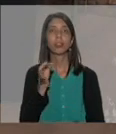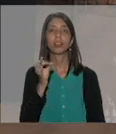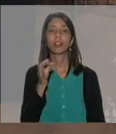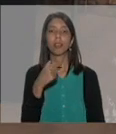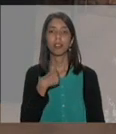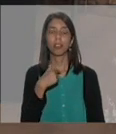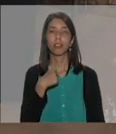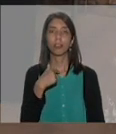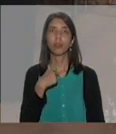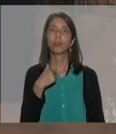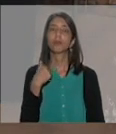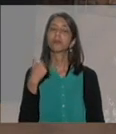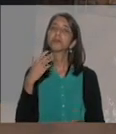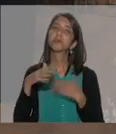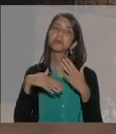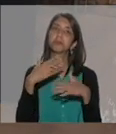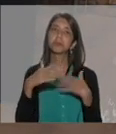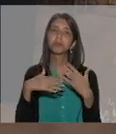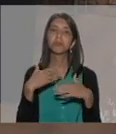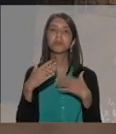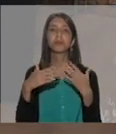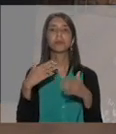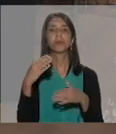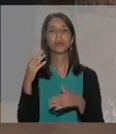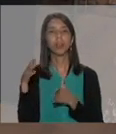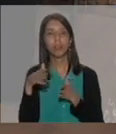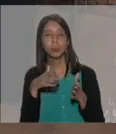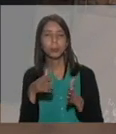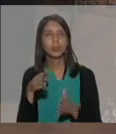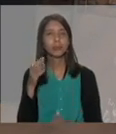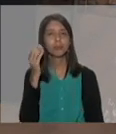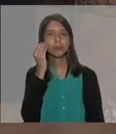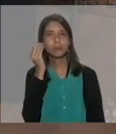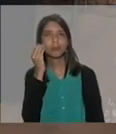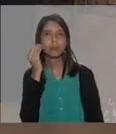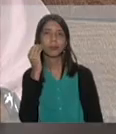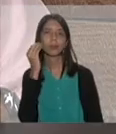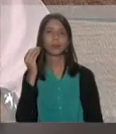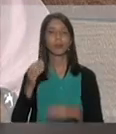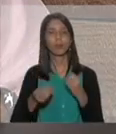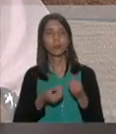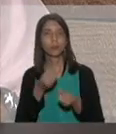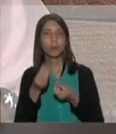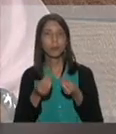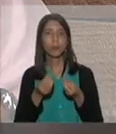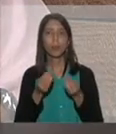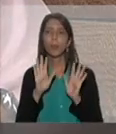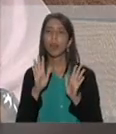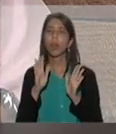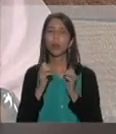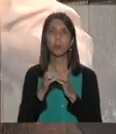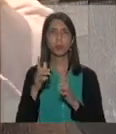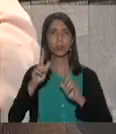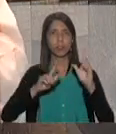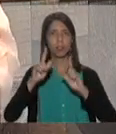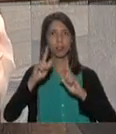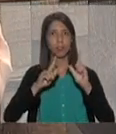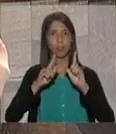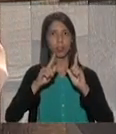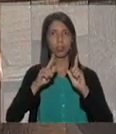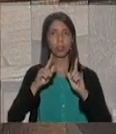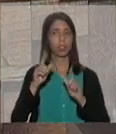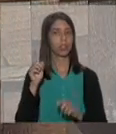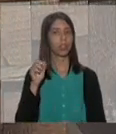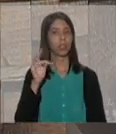eu fui indo, né? Fui indo na minha estrada, me reforçando pelo caminho. Mas aí você começa na